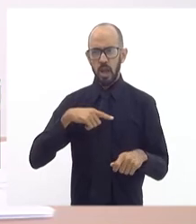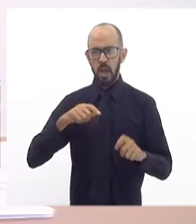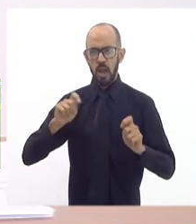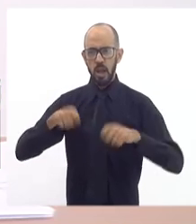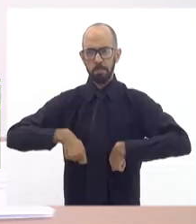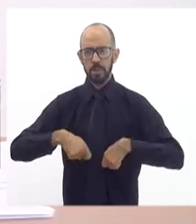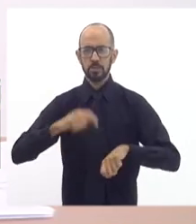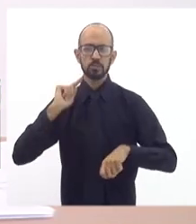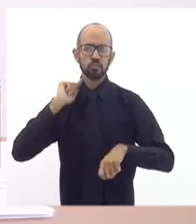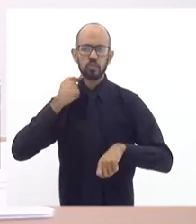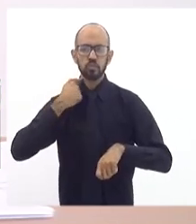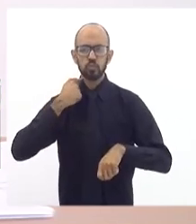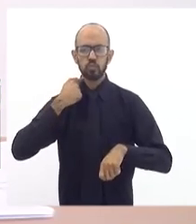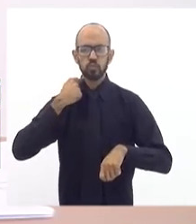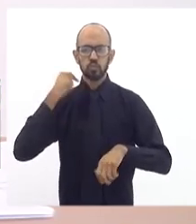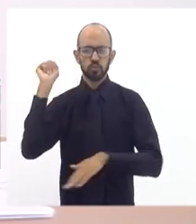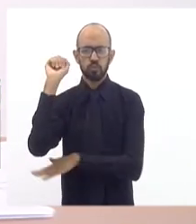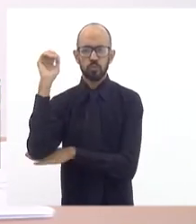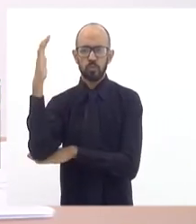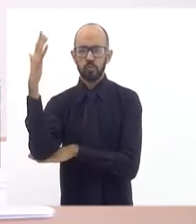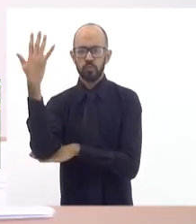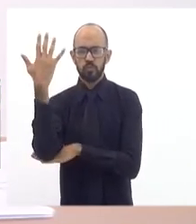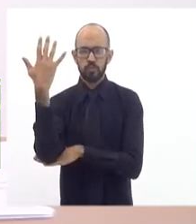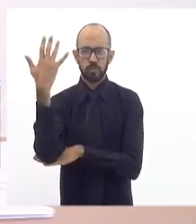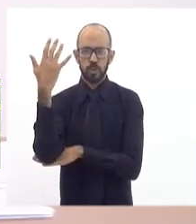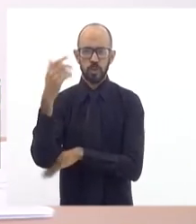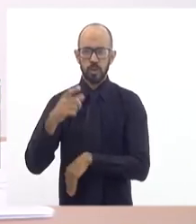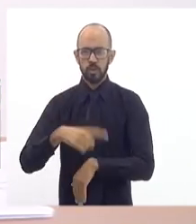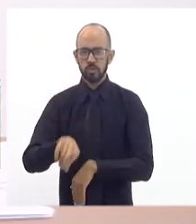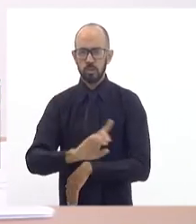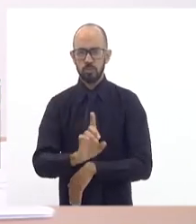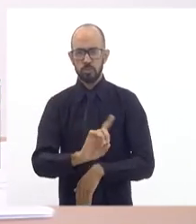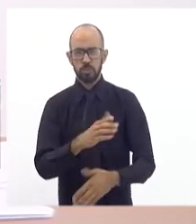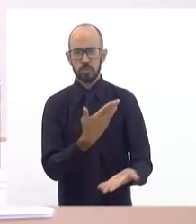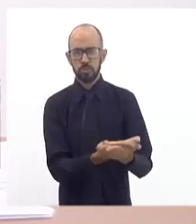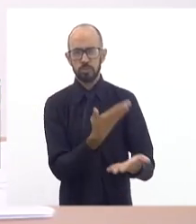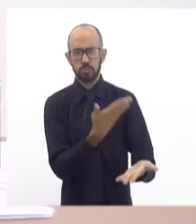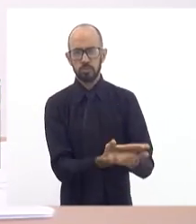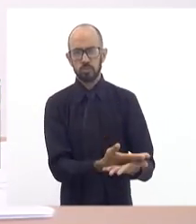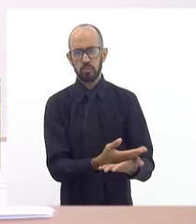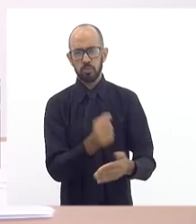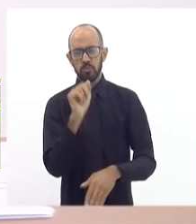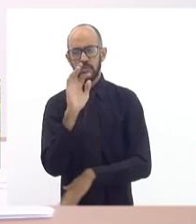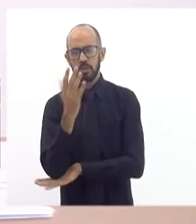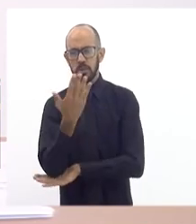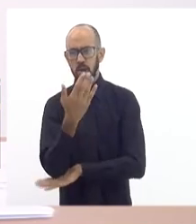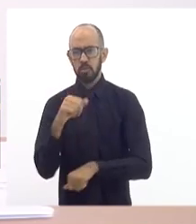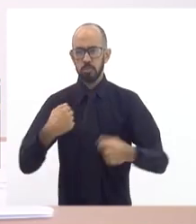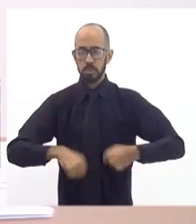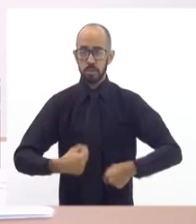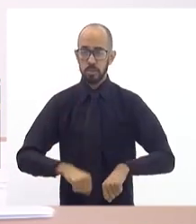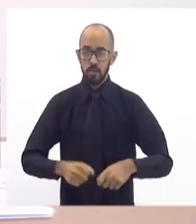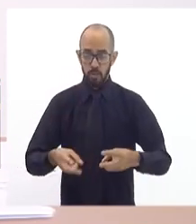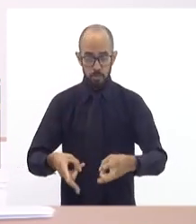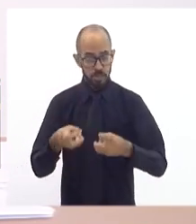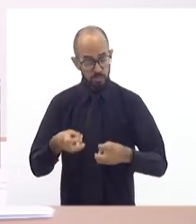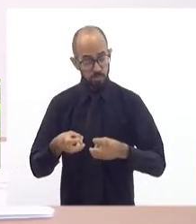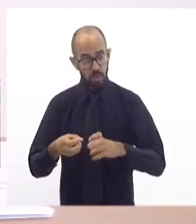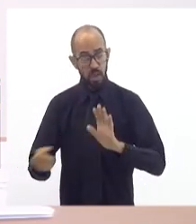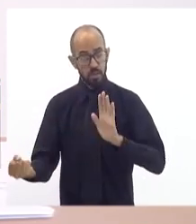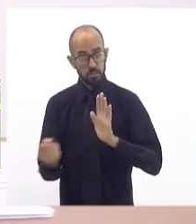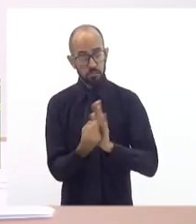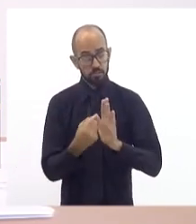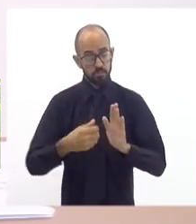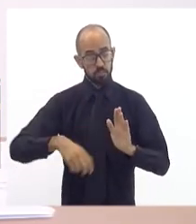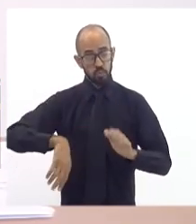sobre o bioma não sendo procedido pela necessário estudo ambiental que inclusive deveria considerar os impactos da